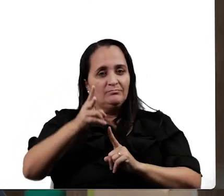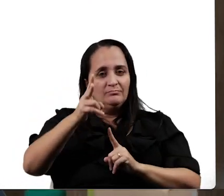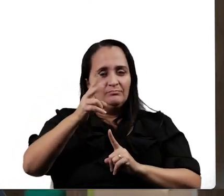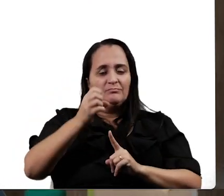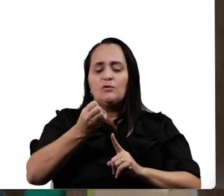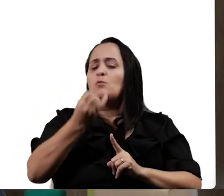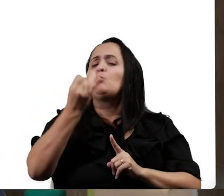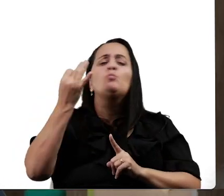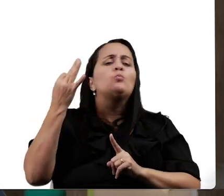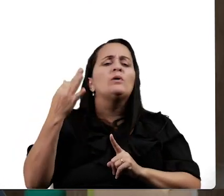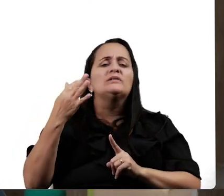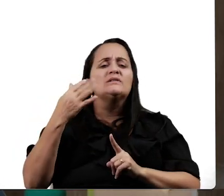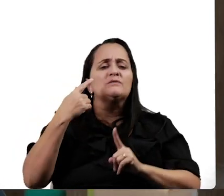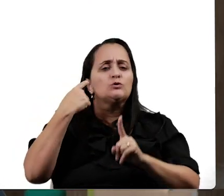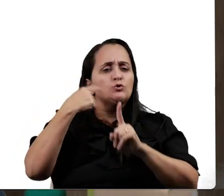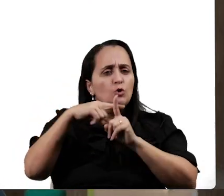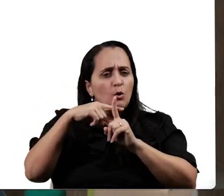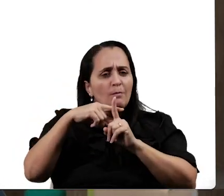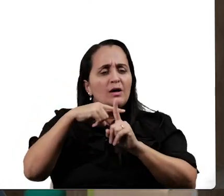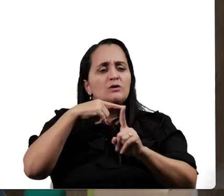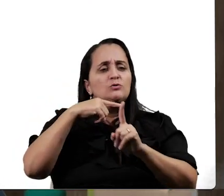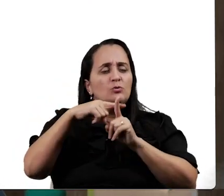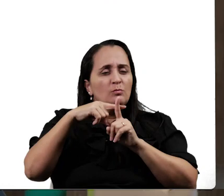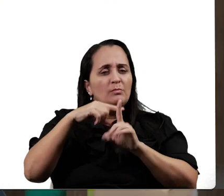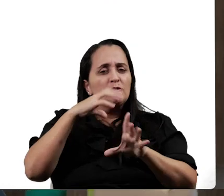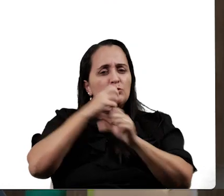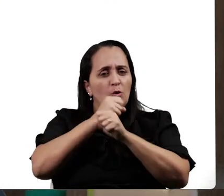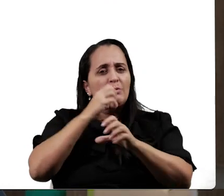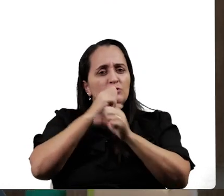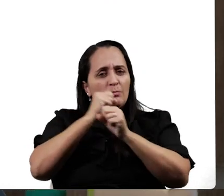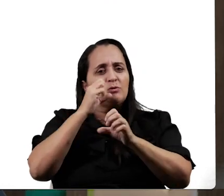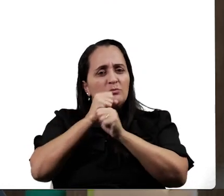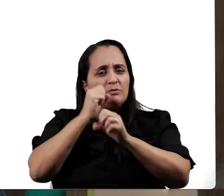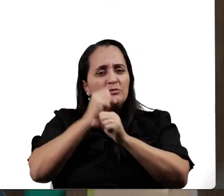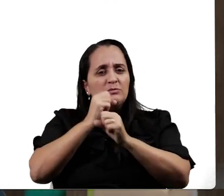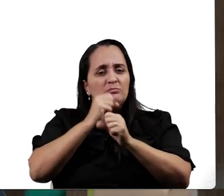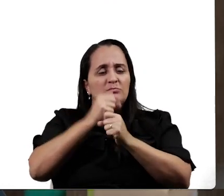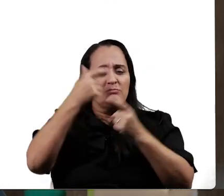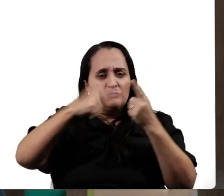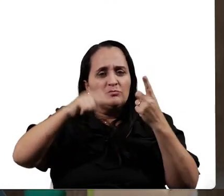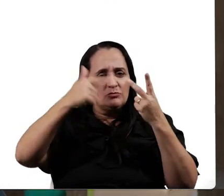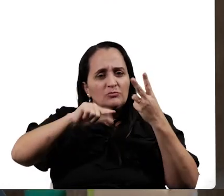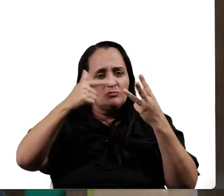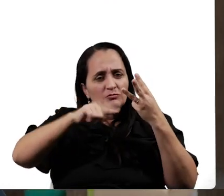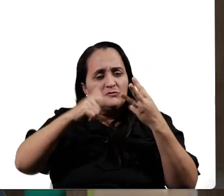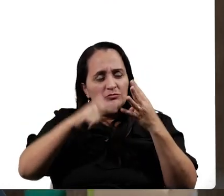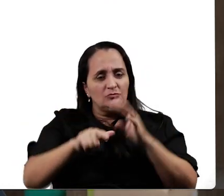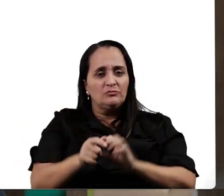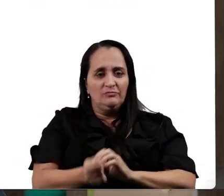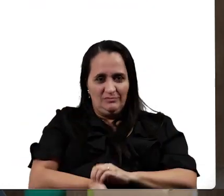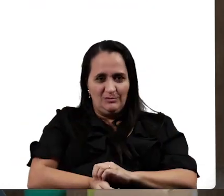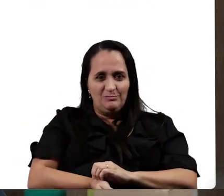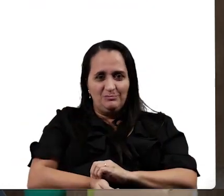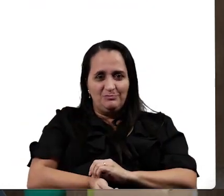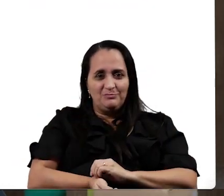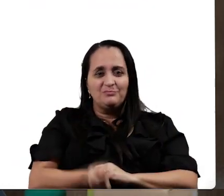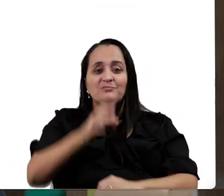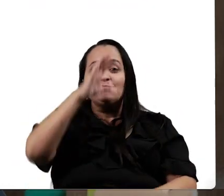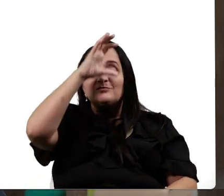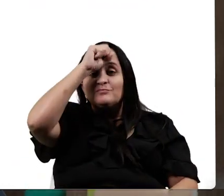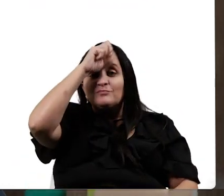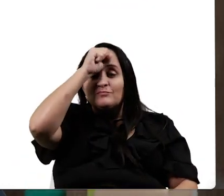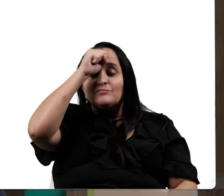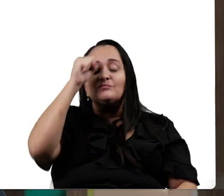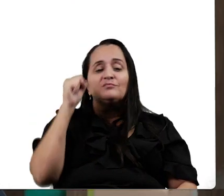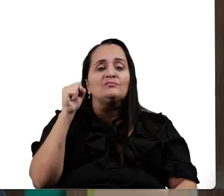quantas vezes vai se repetindo Aquela quantidade não é se nós